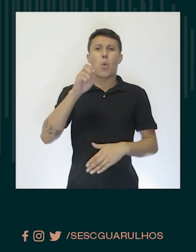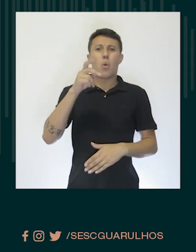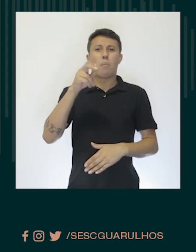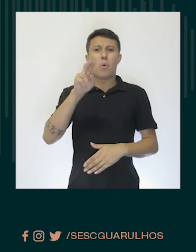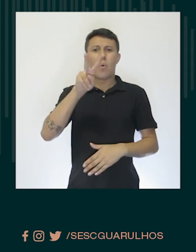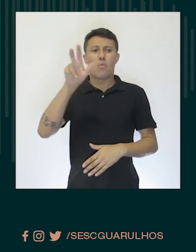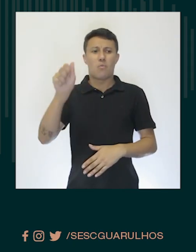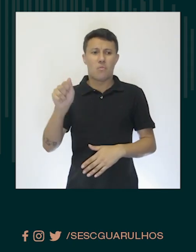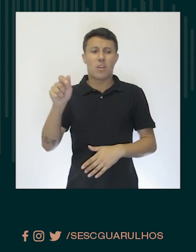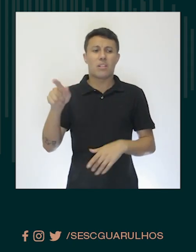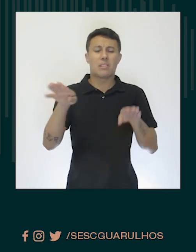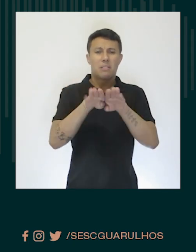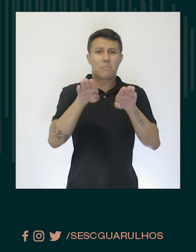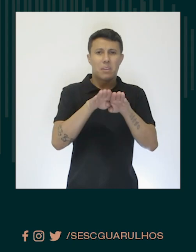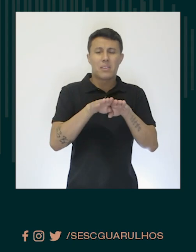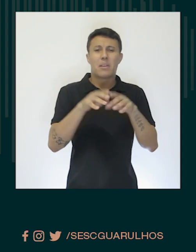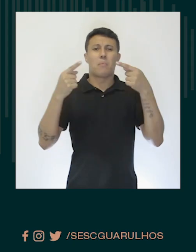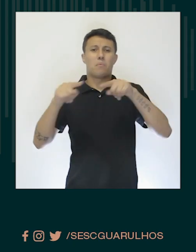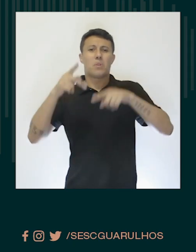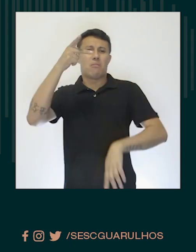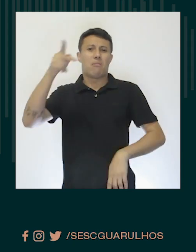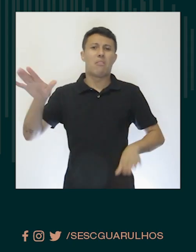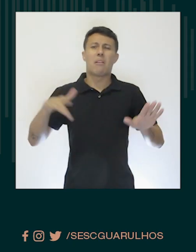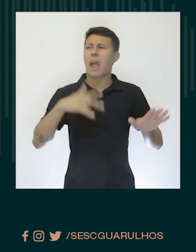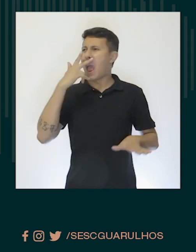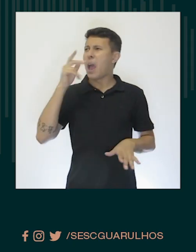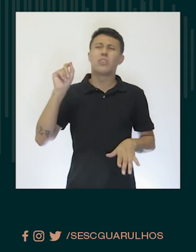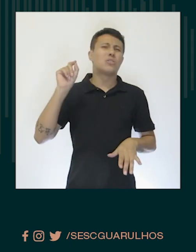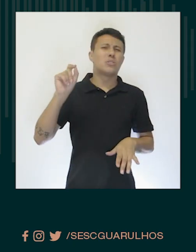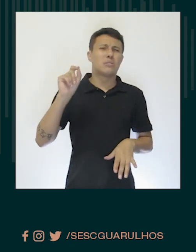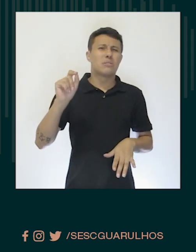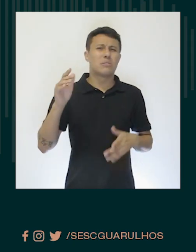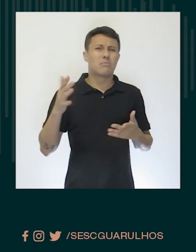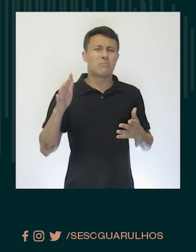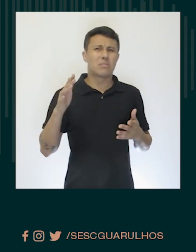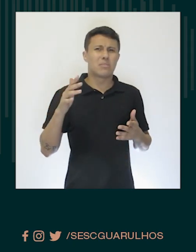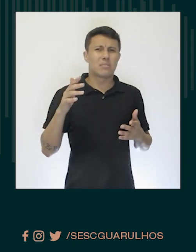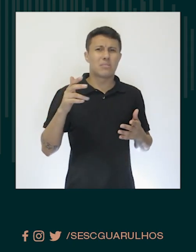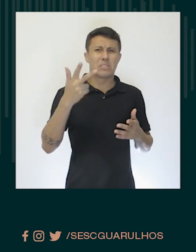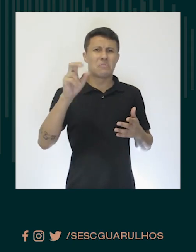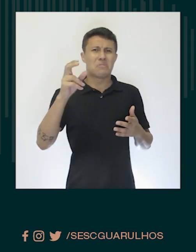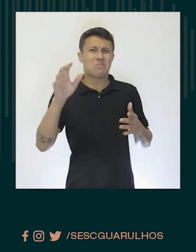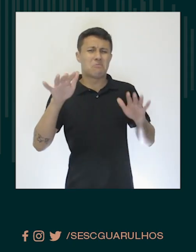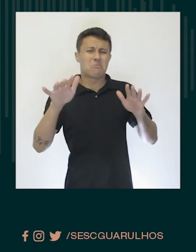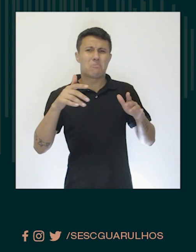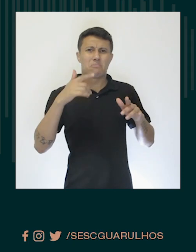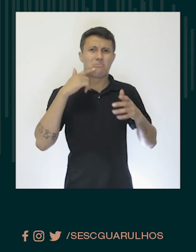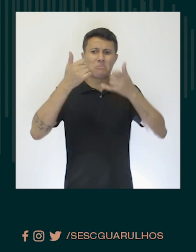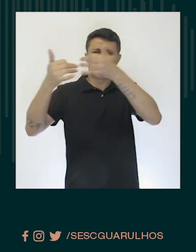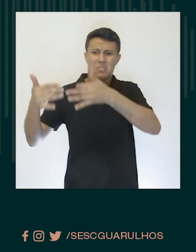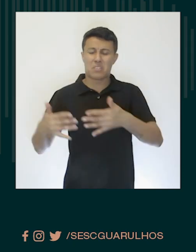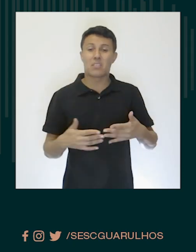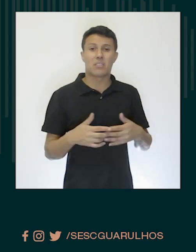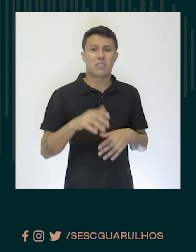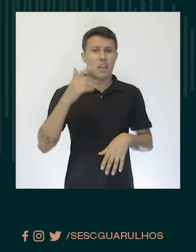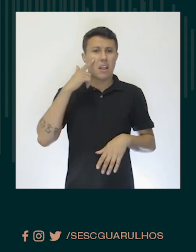ver a capa do single dele, se eu não me engano é antes dos 20, tá lá, é a última música que ele lançou, tá lá,